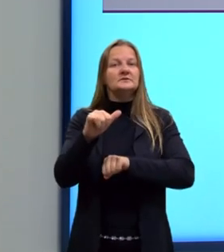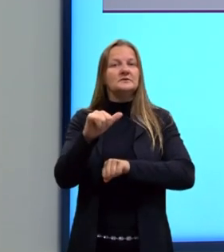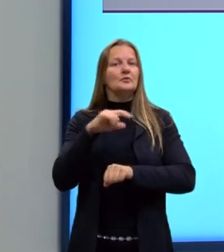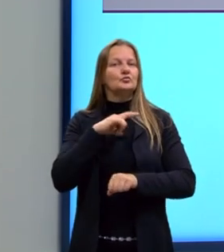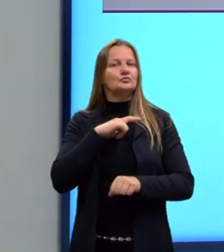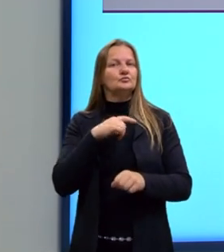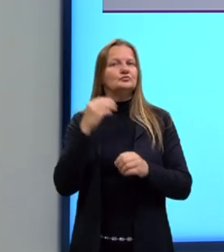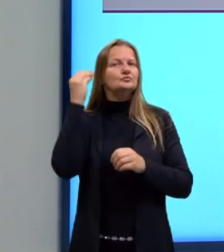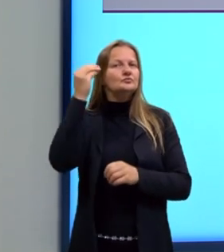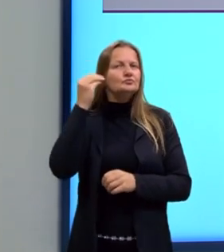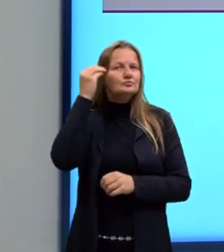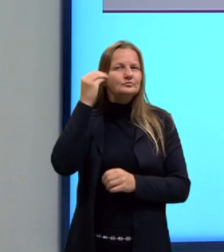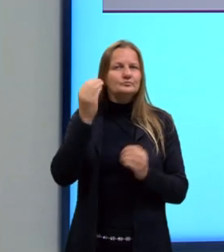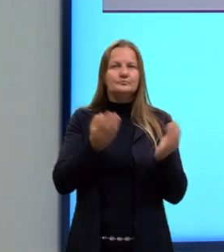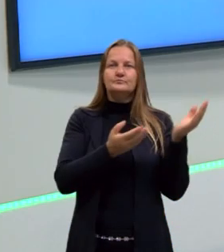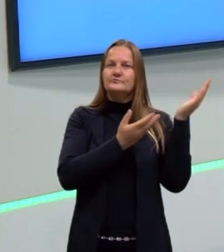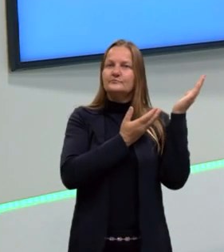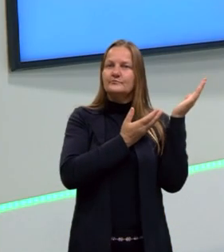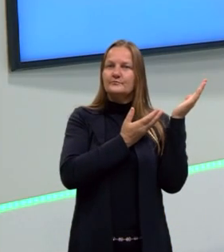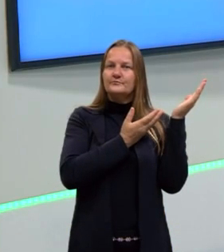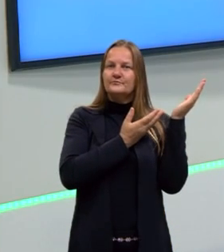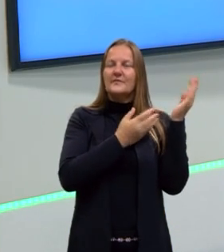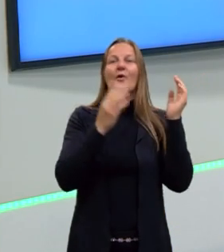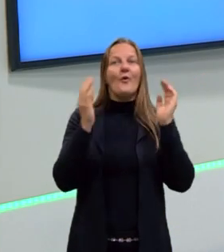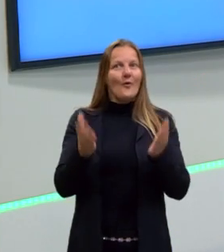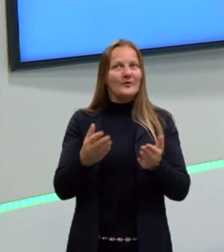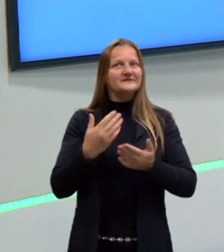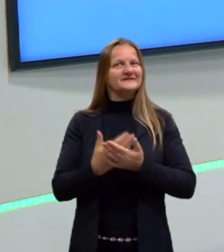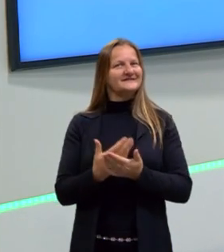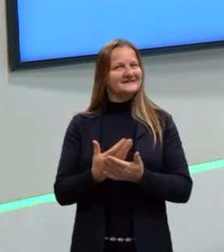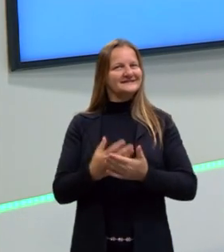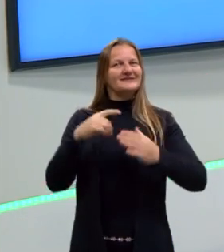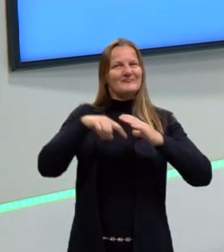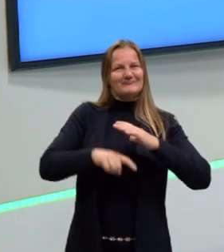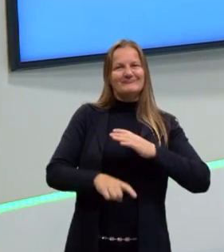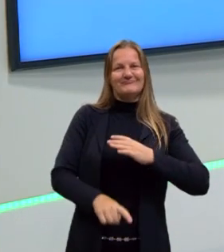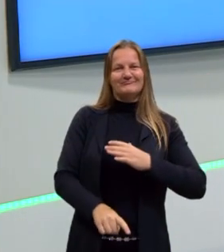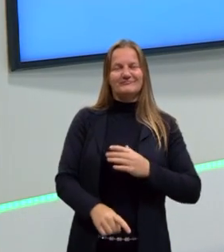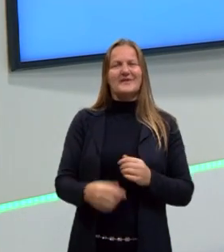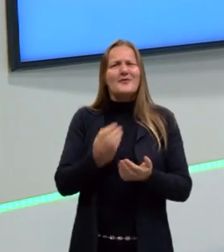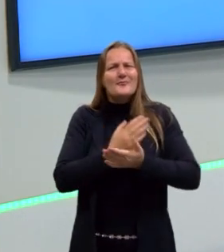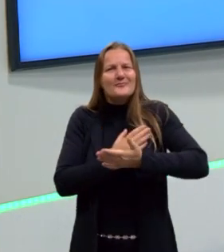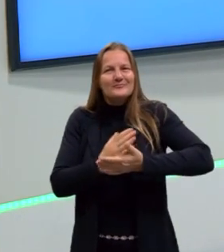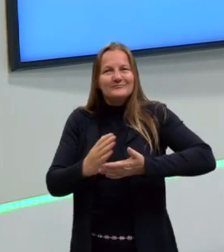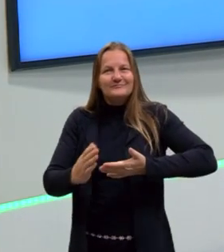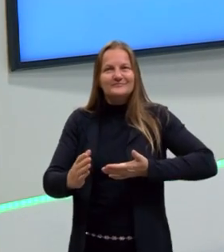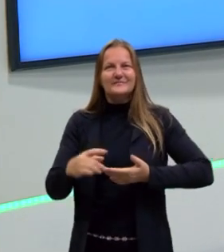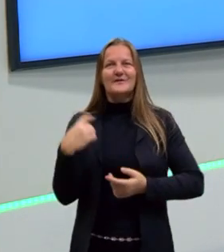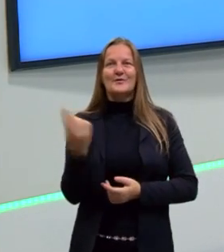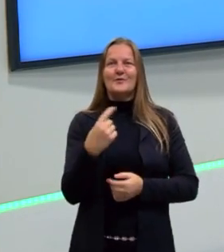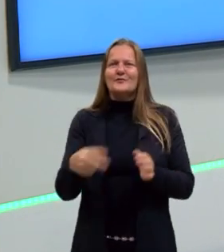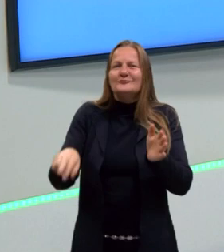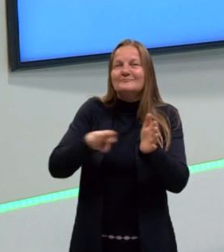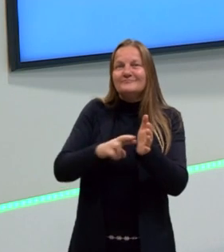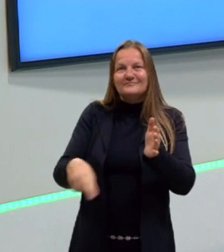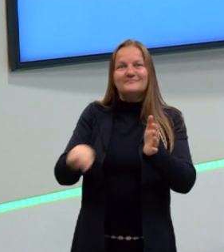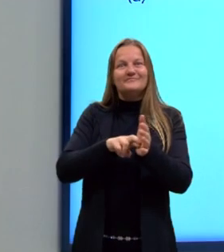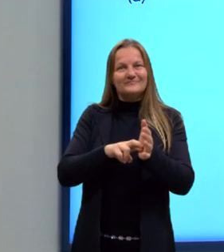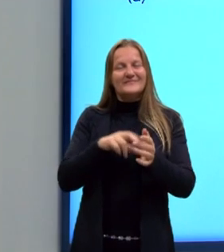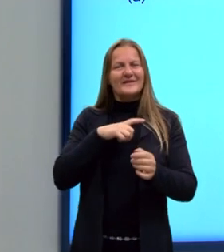nessa experiência é isso que a gente vai ver hoje tá bom para iniciar Então a gente vai retomar